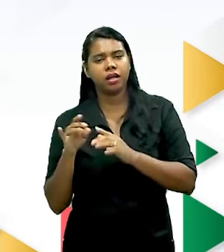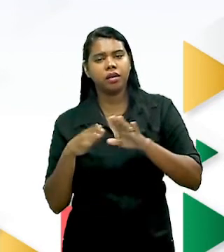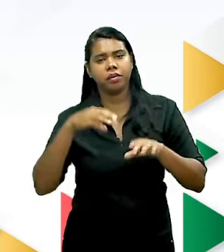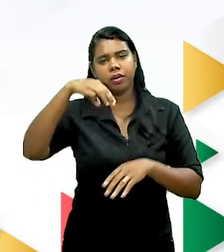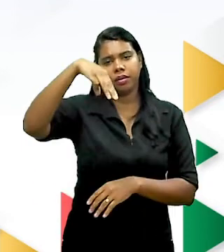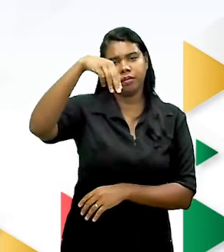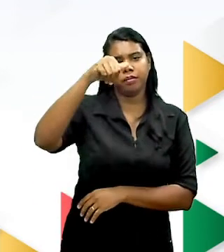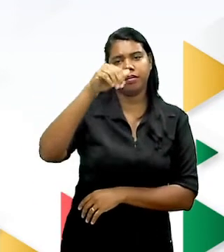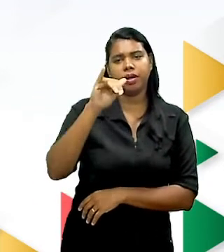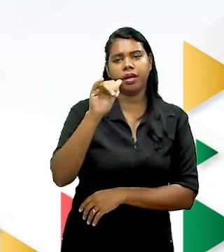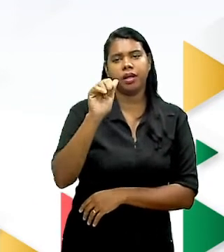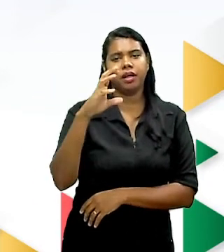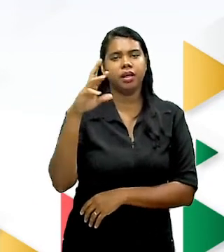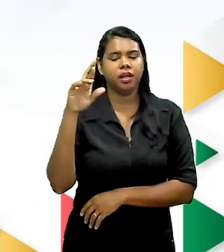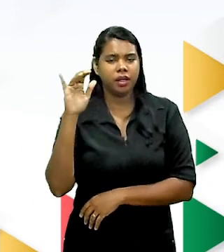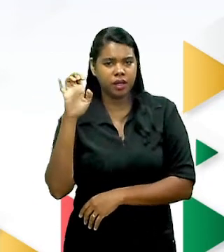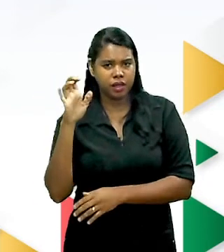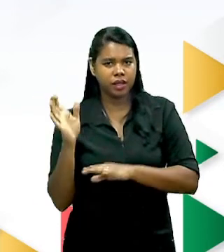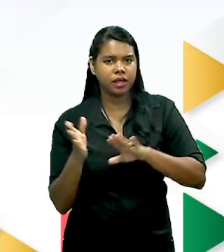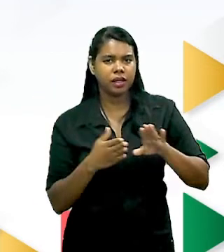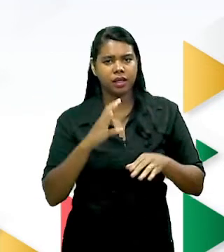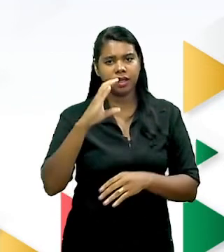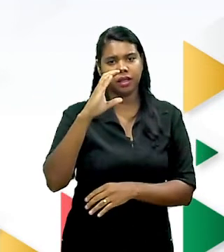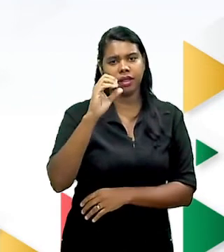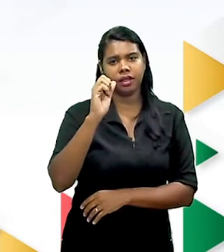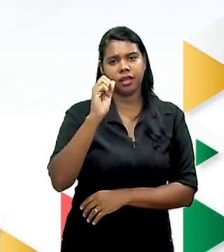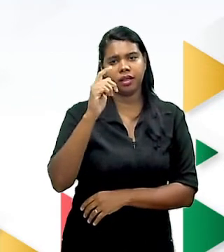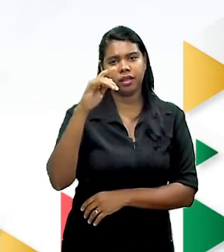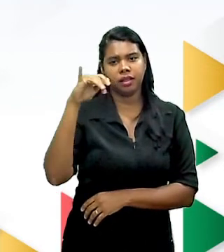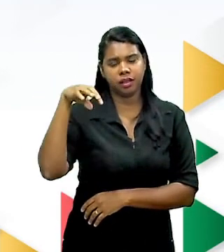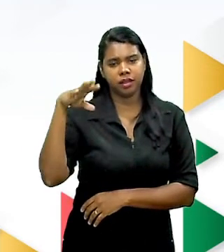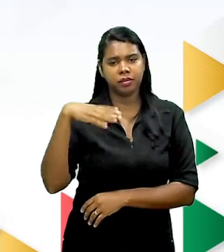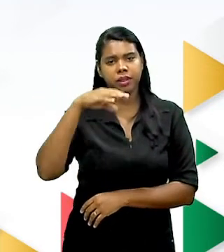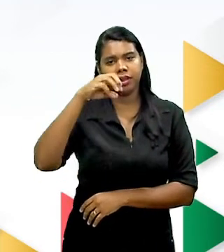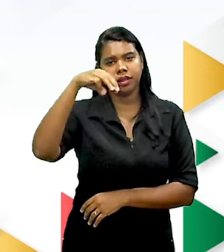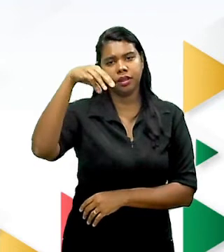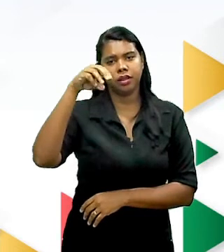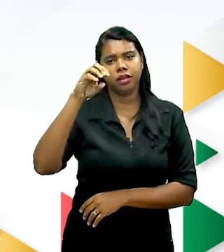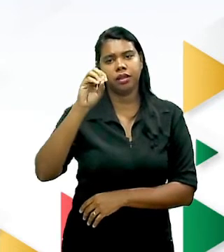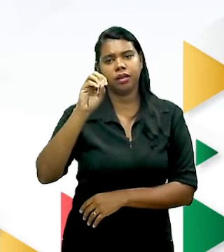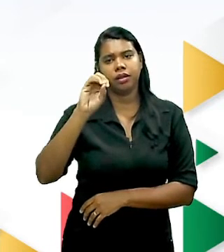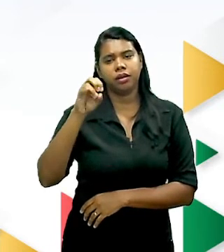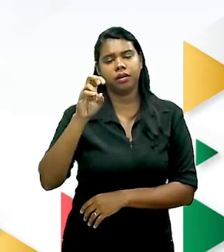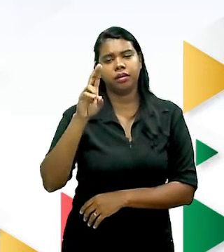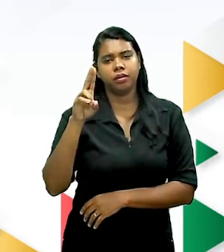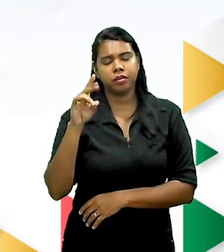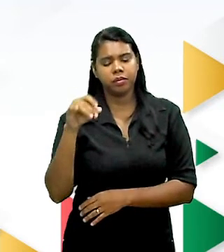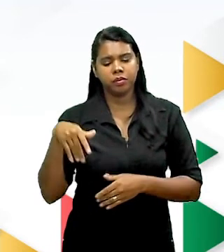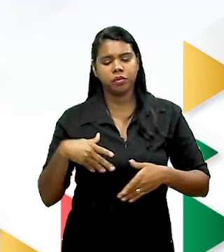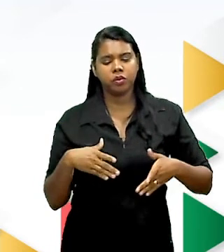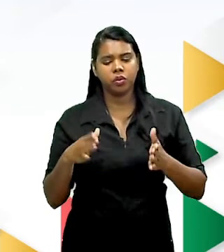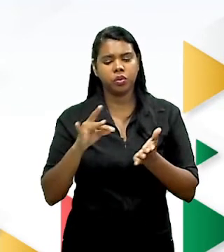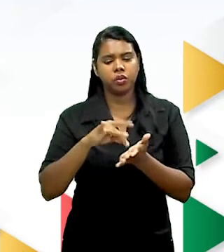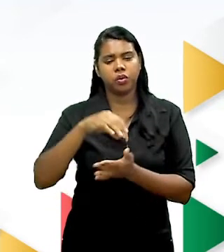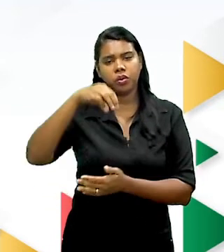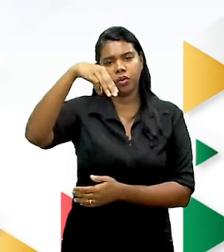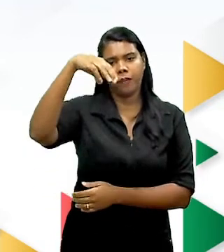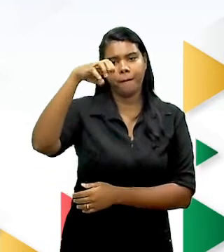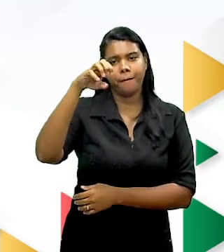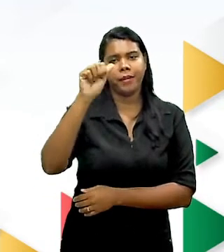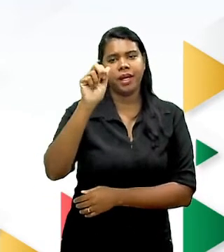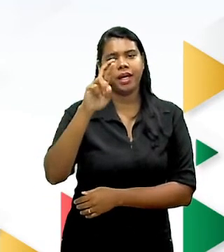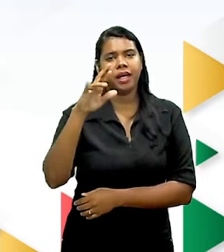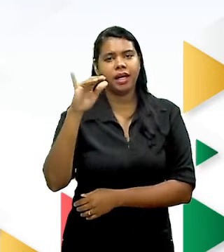o rio Guamá, o rio Capim, o rio Moju. E na foz do rio Mearim,